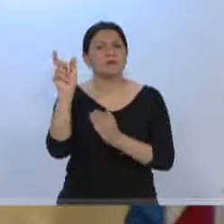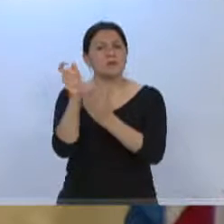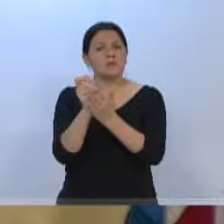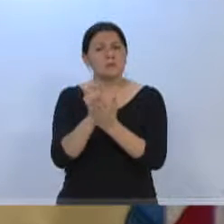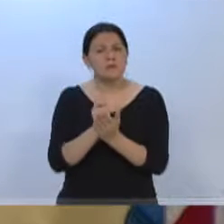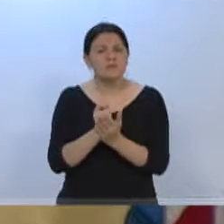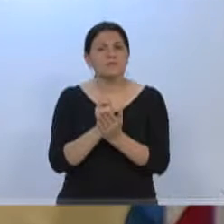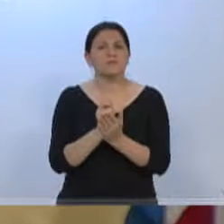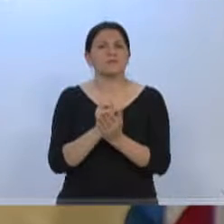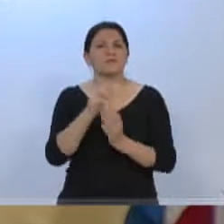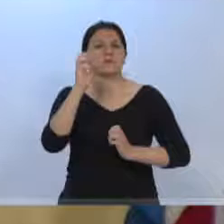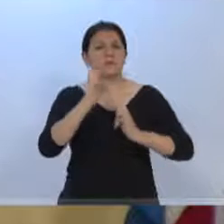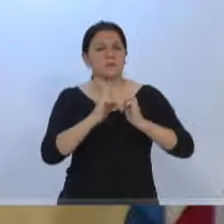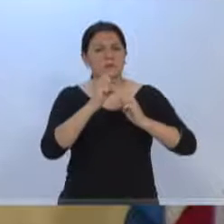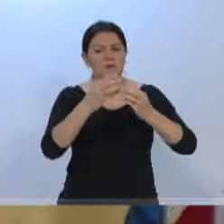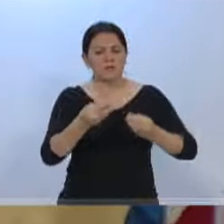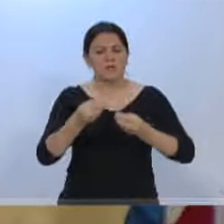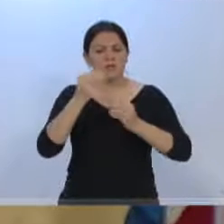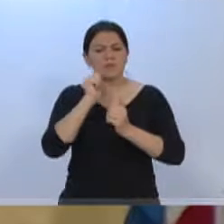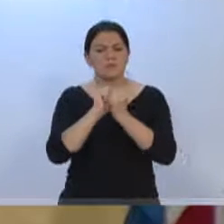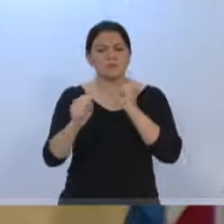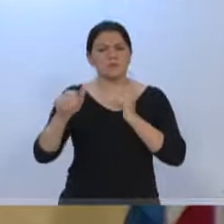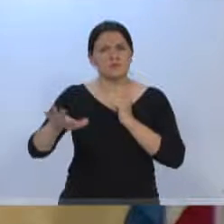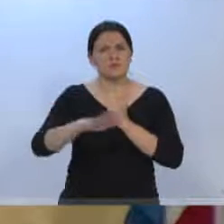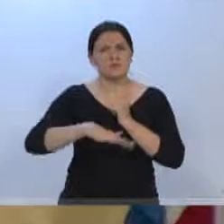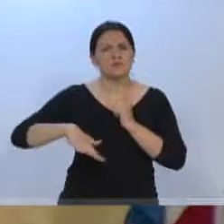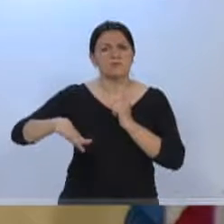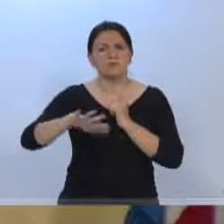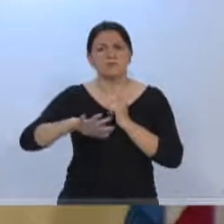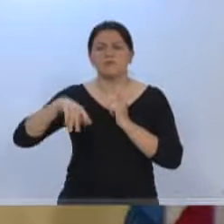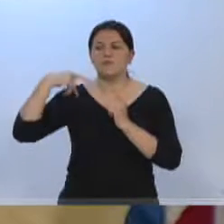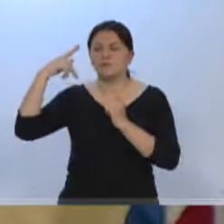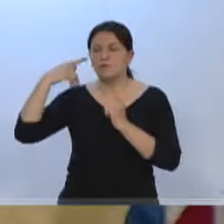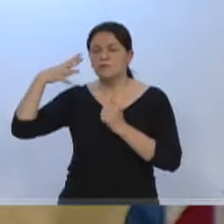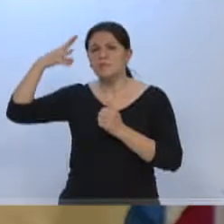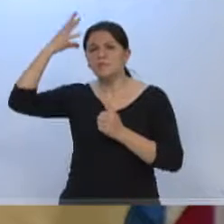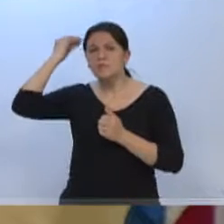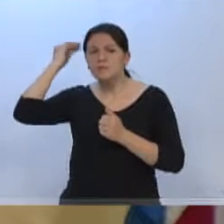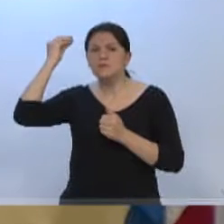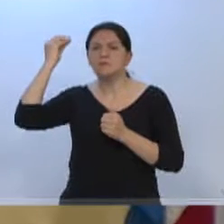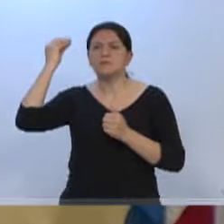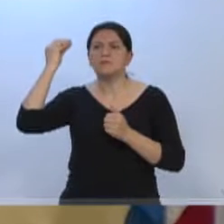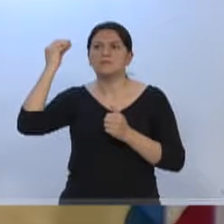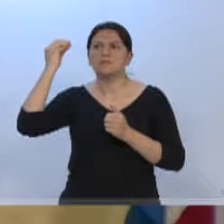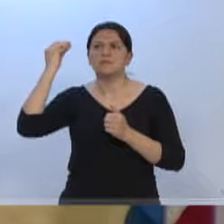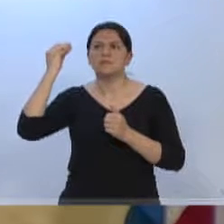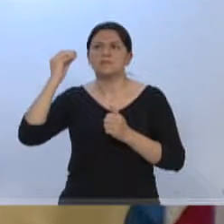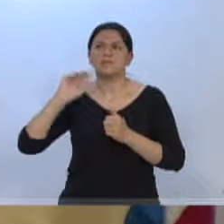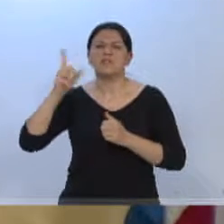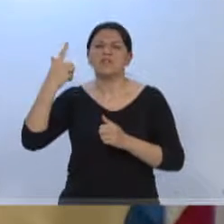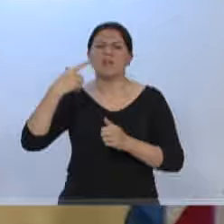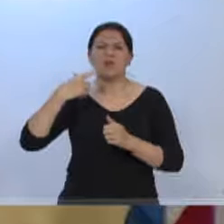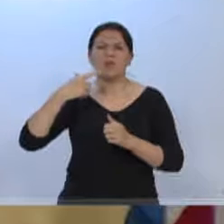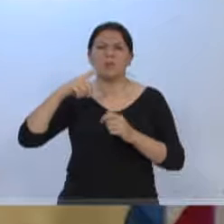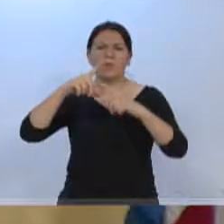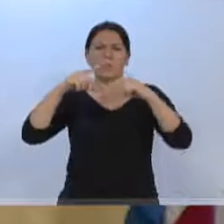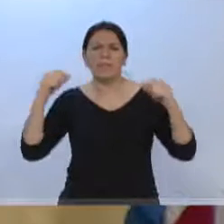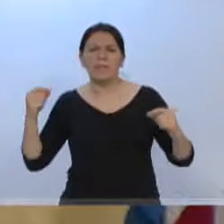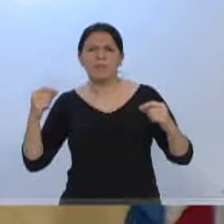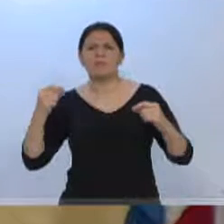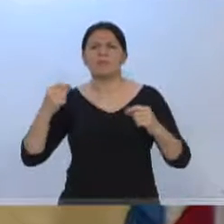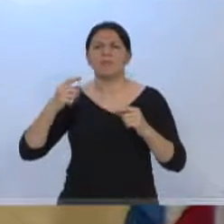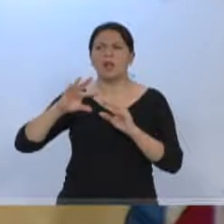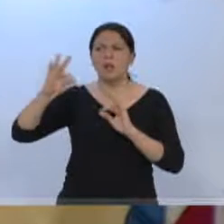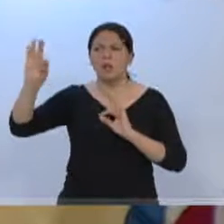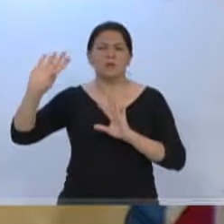benefícios as empresas acabem colocando no esporte aqui da região, vereador Alexandre Matias, no lugar desse recurso ficar lá distante, em Brasília, e que